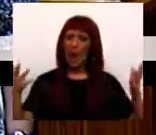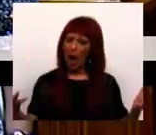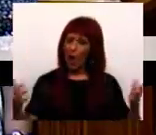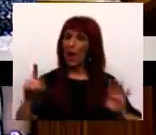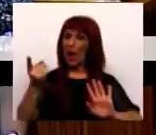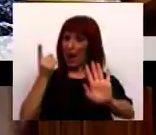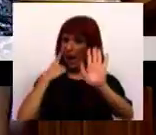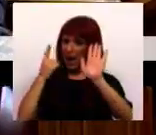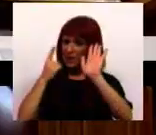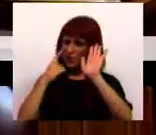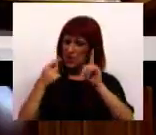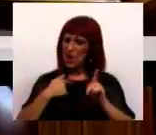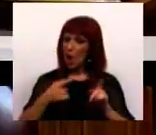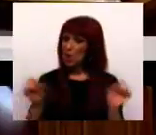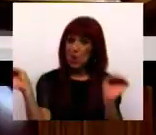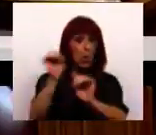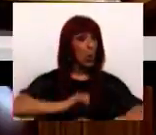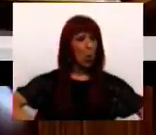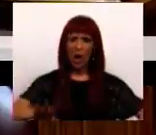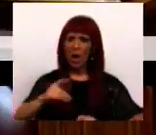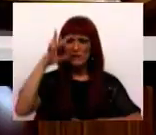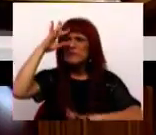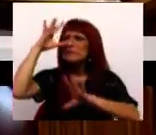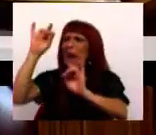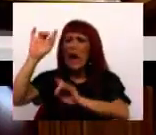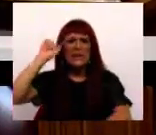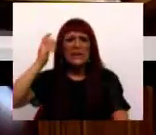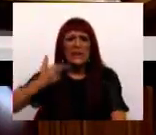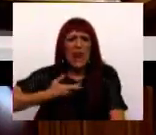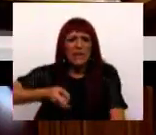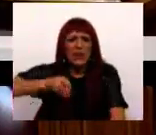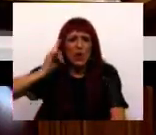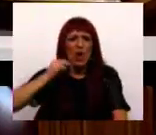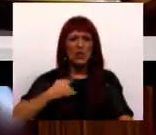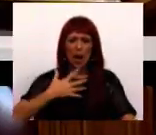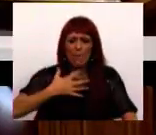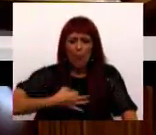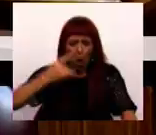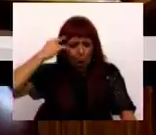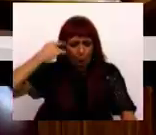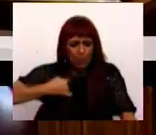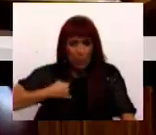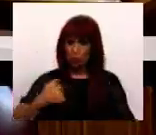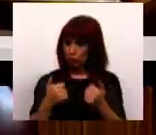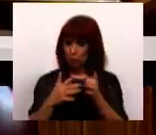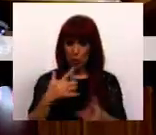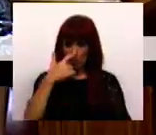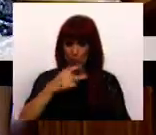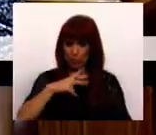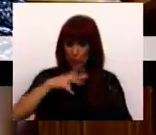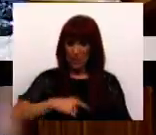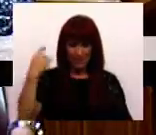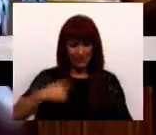Agora, atenção, não temos nenhuma obsessão com o déficit e temos a plena consciência, como todos os portugueses